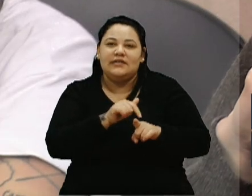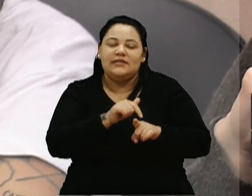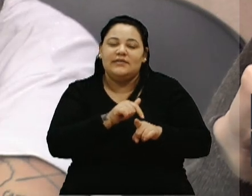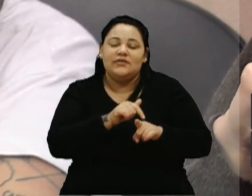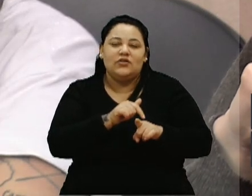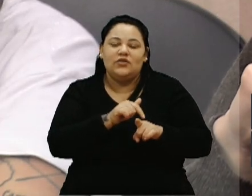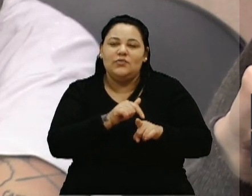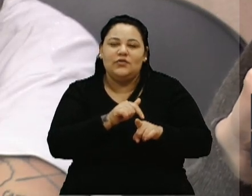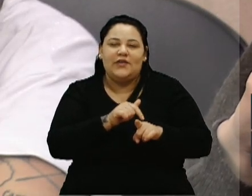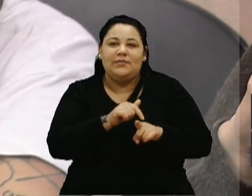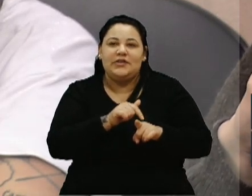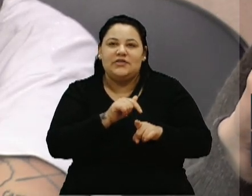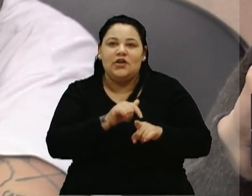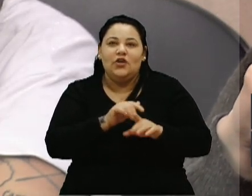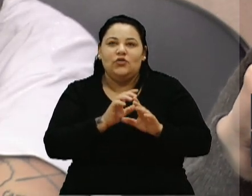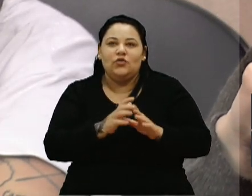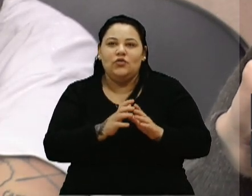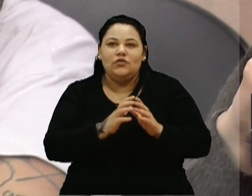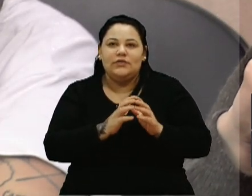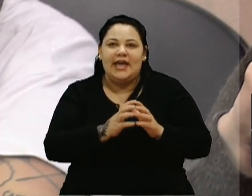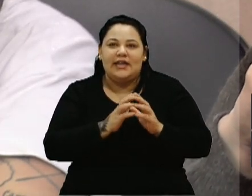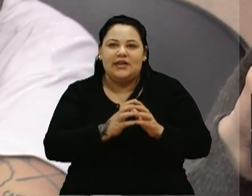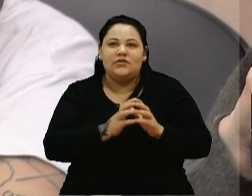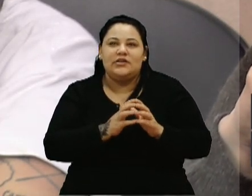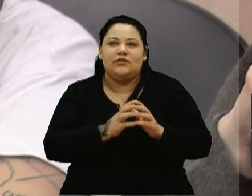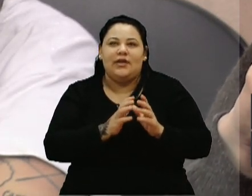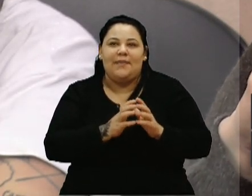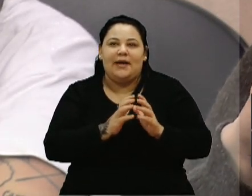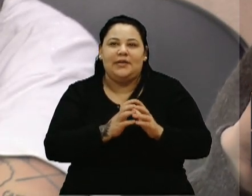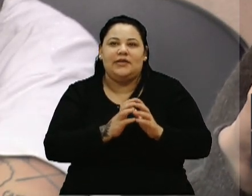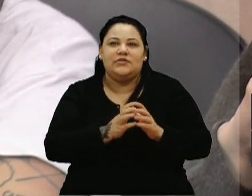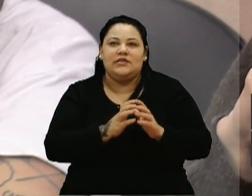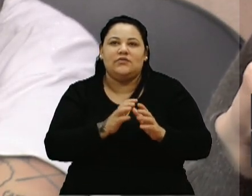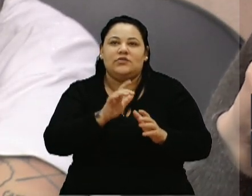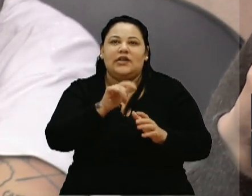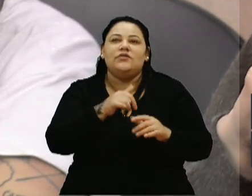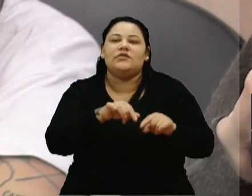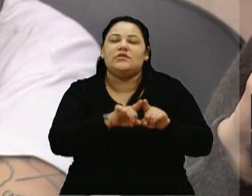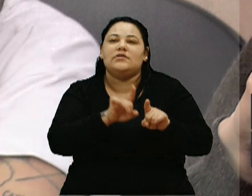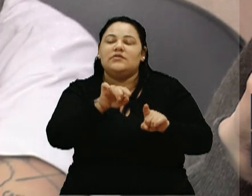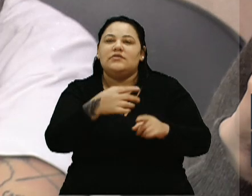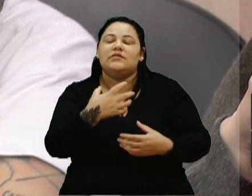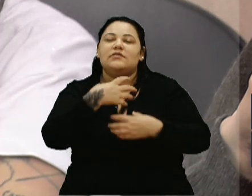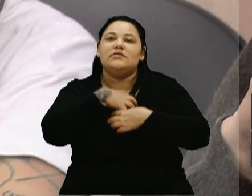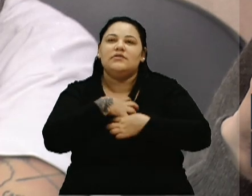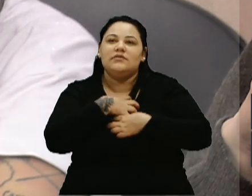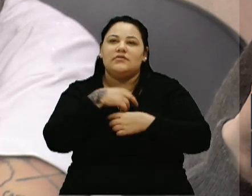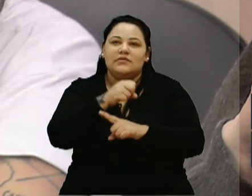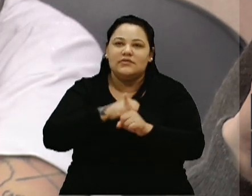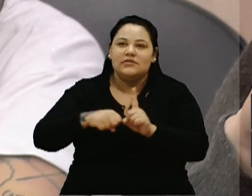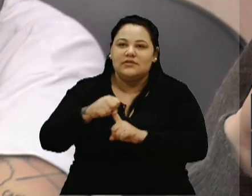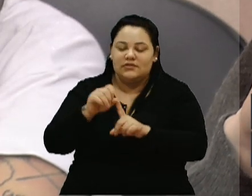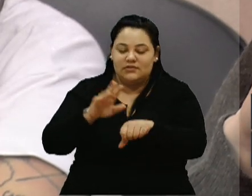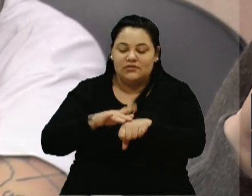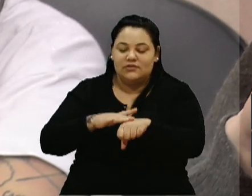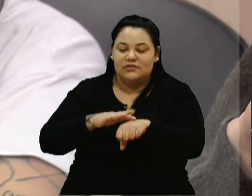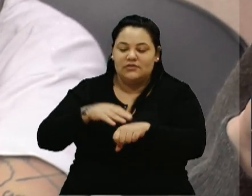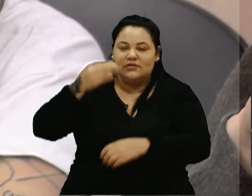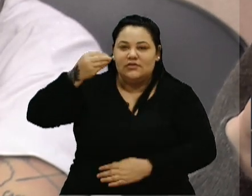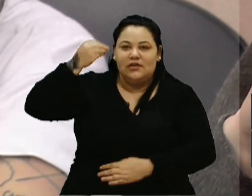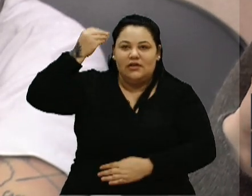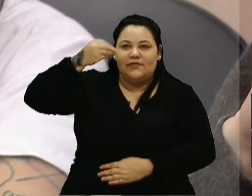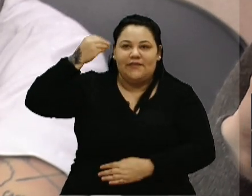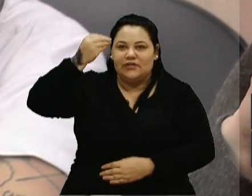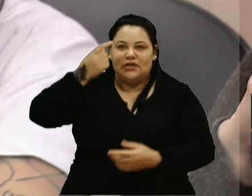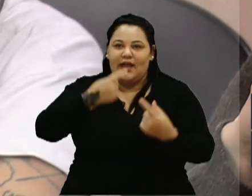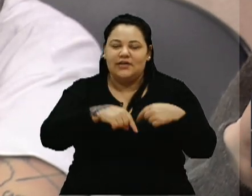um manicômio, mas temos diversas outras formas de controle social e de adoecimento psíquico, né? E quando a gente